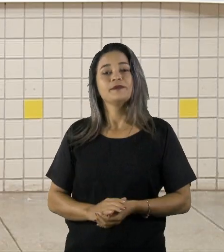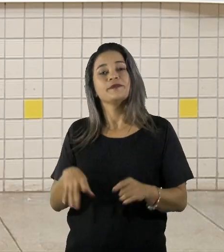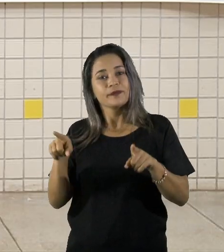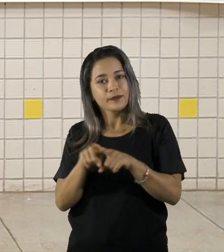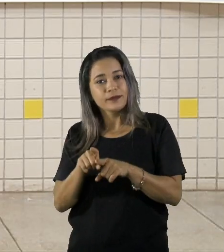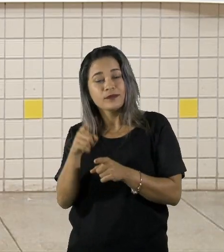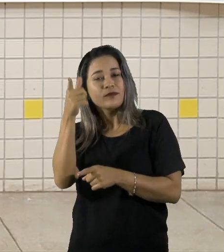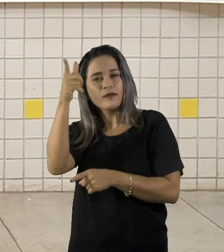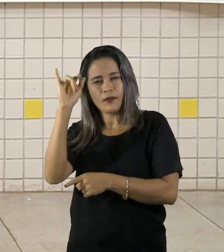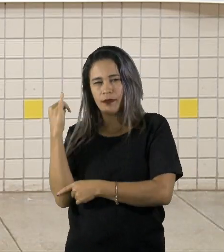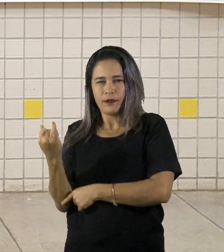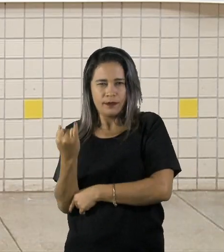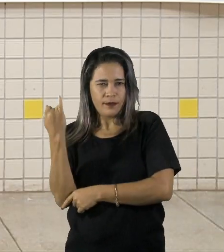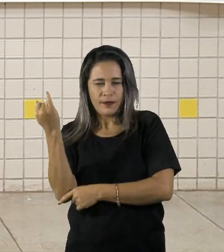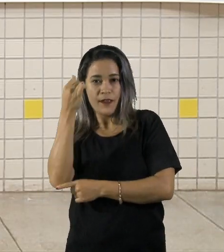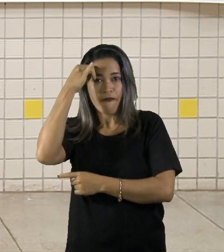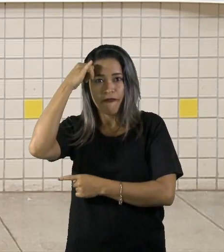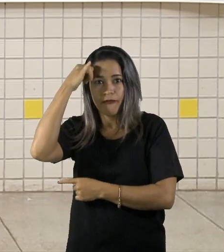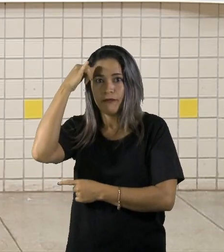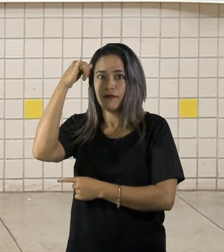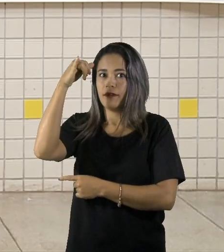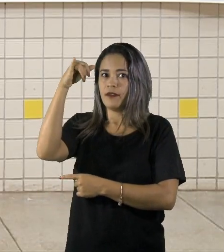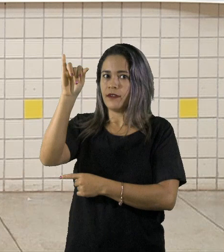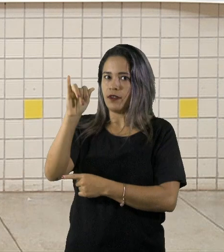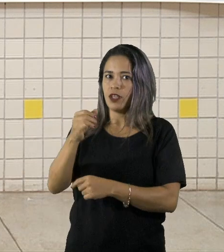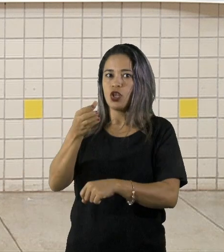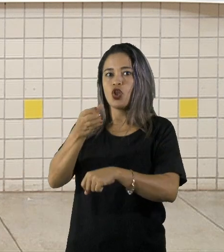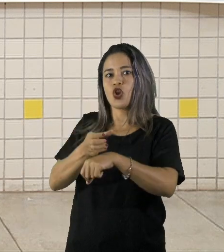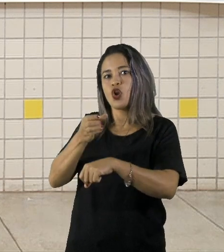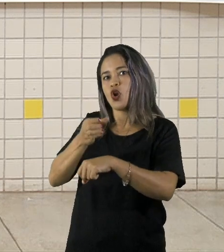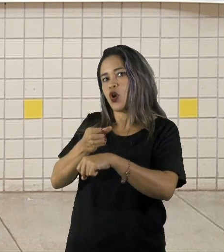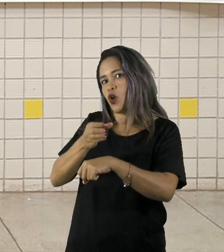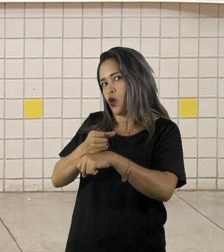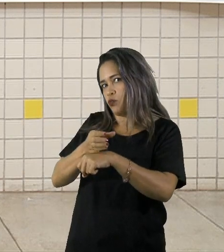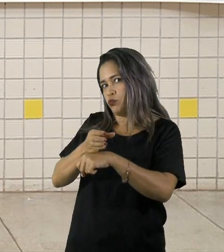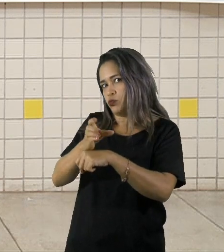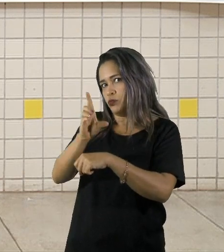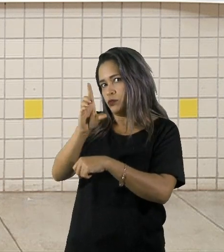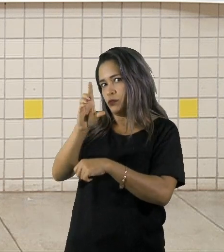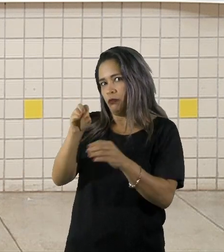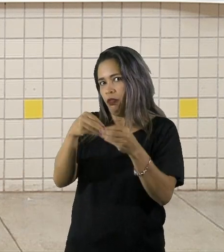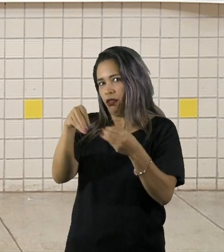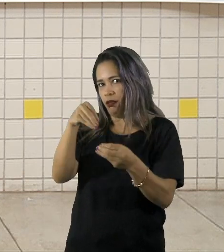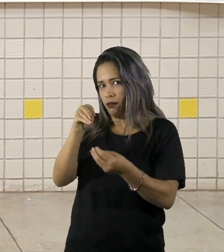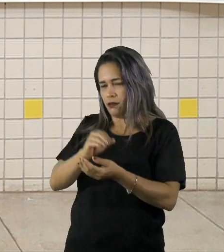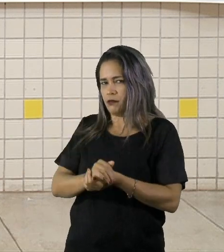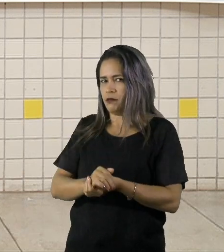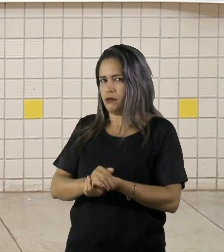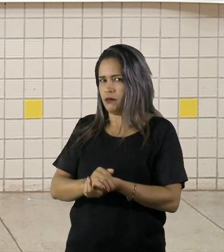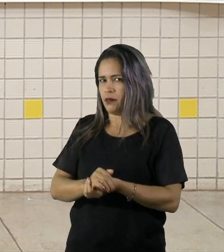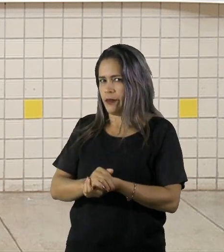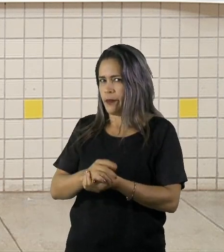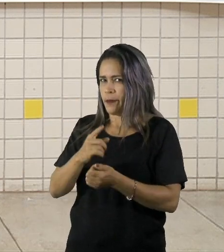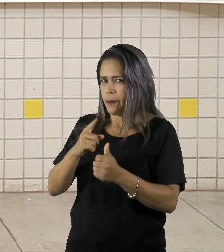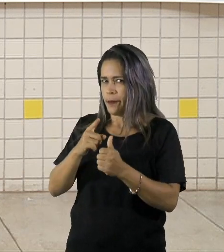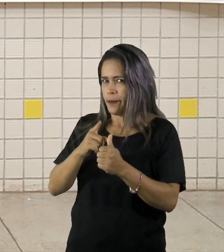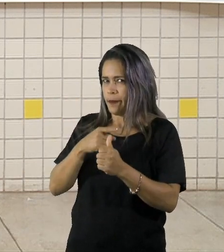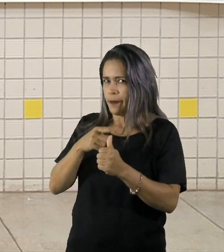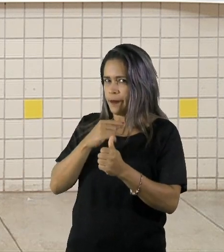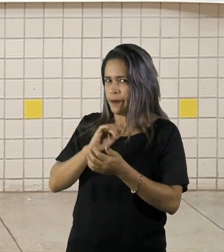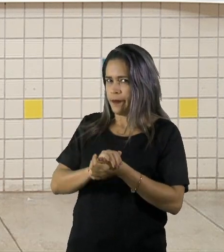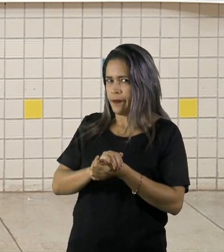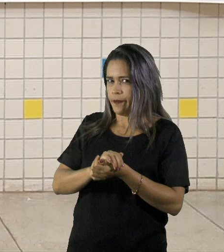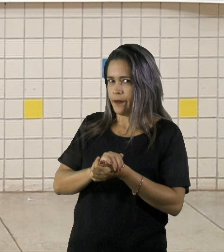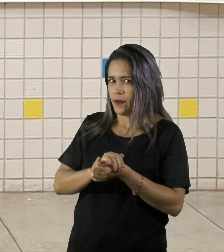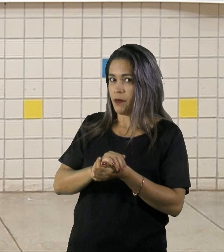coisa importante é evitar o uso de copo descartável. Tem 2 problemas com o uso do copo descartável. O primeiro é que para fazer